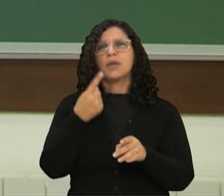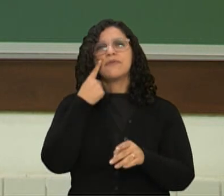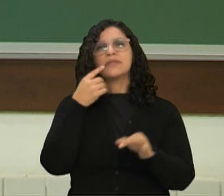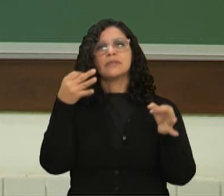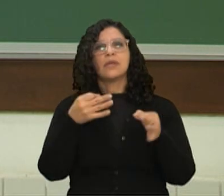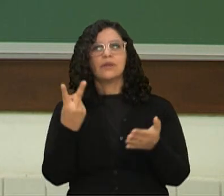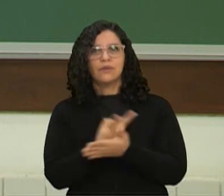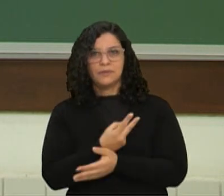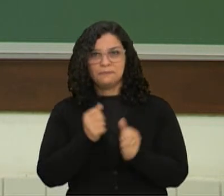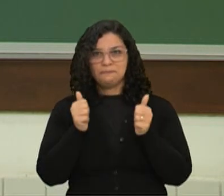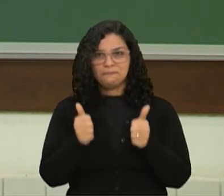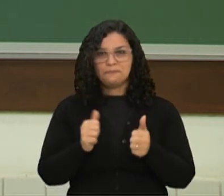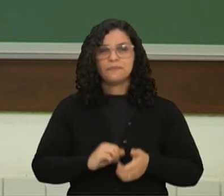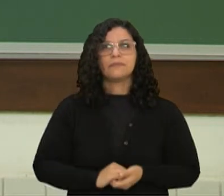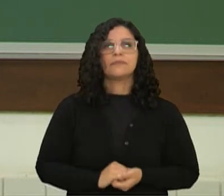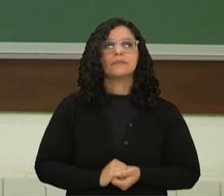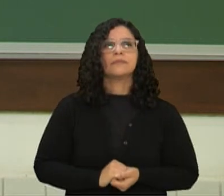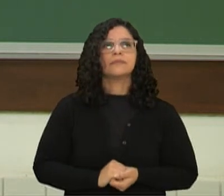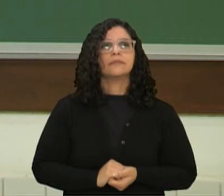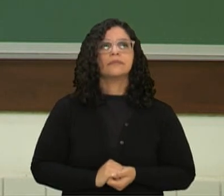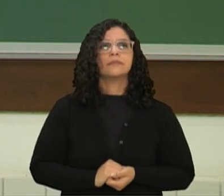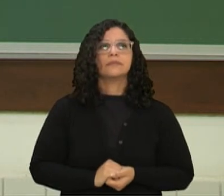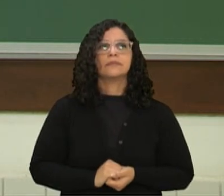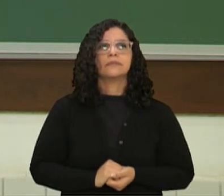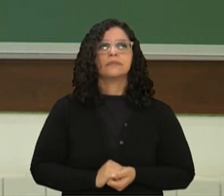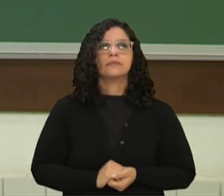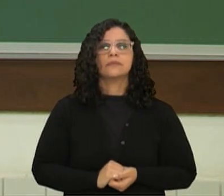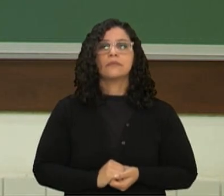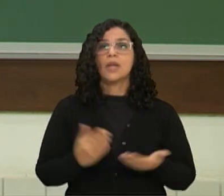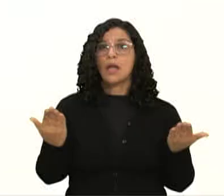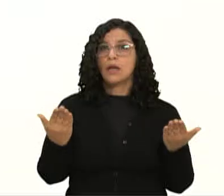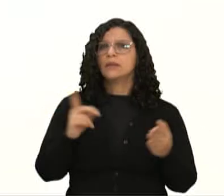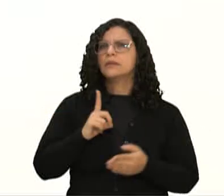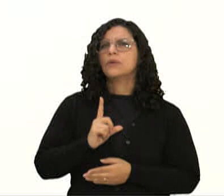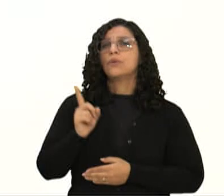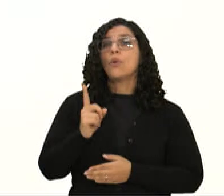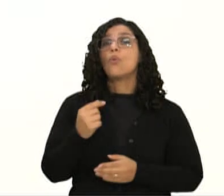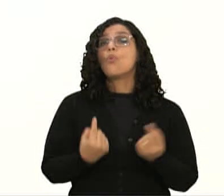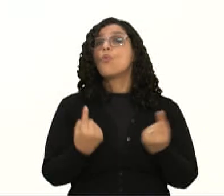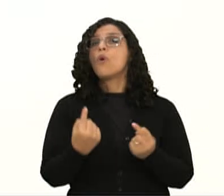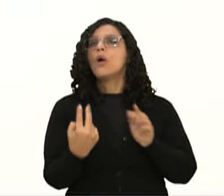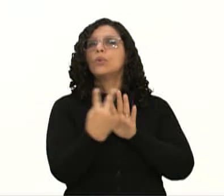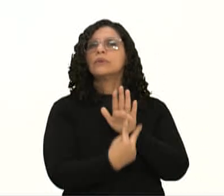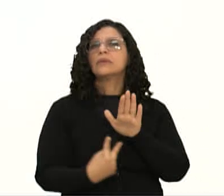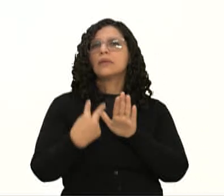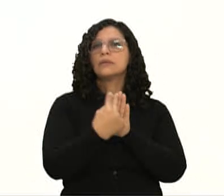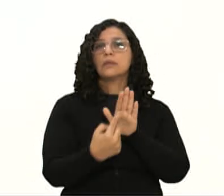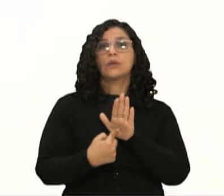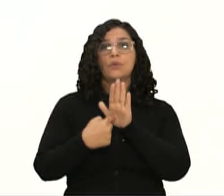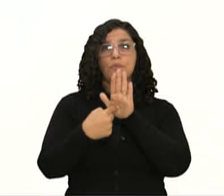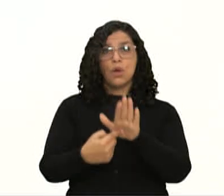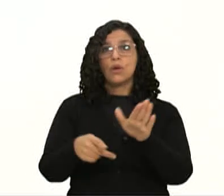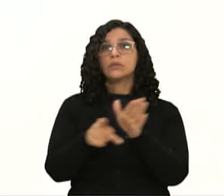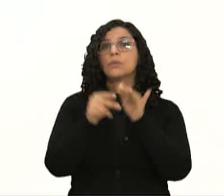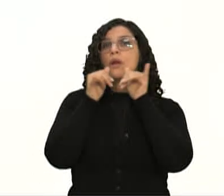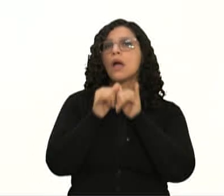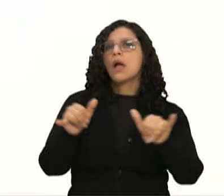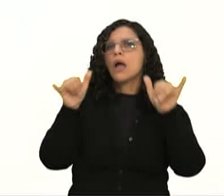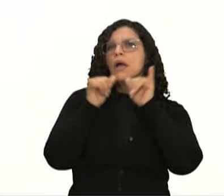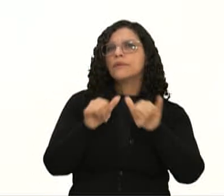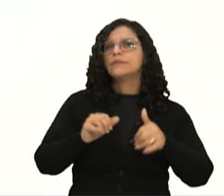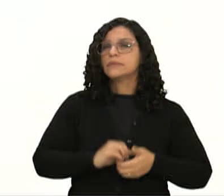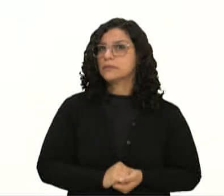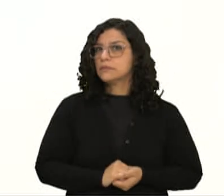conferir se está certo ou não, tá? Então, vamos lá. Qual imagem apresenta um poster